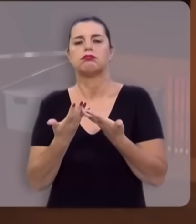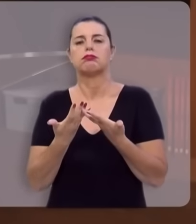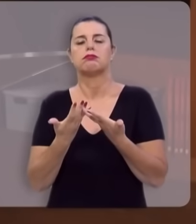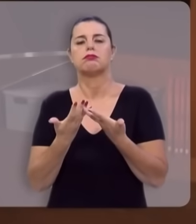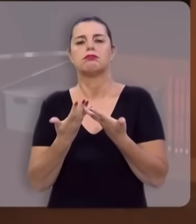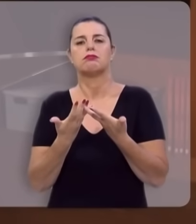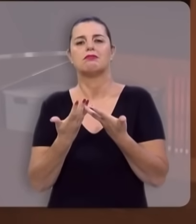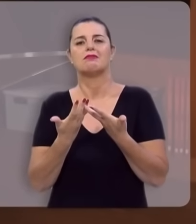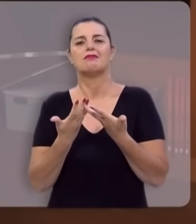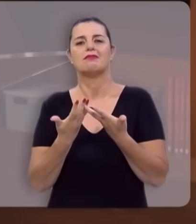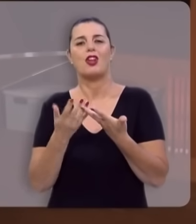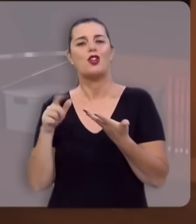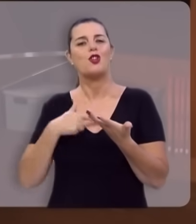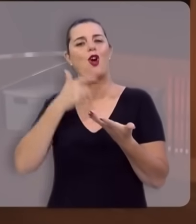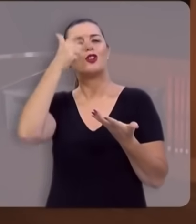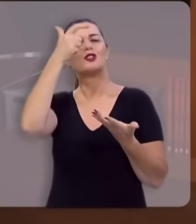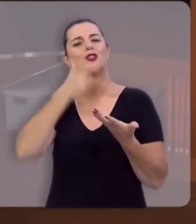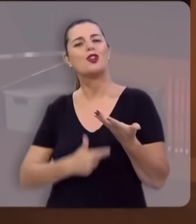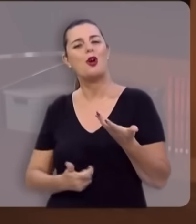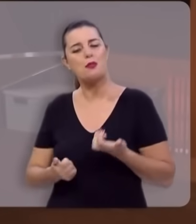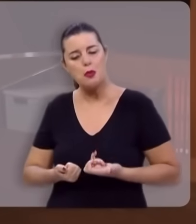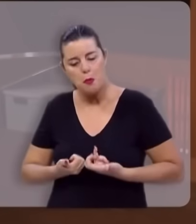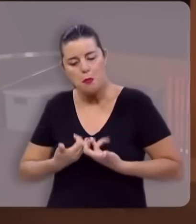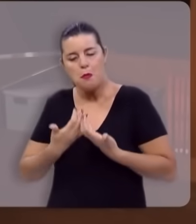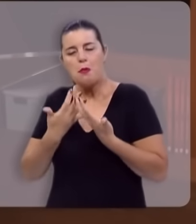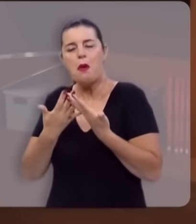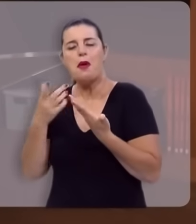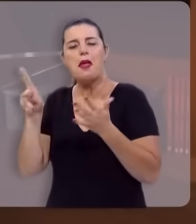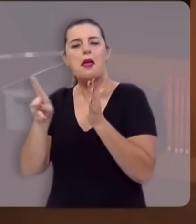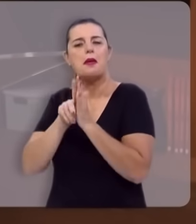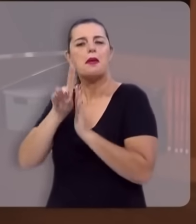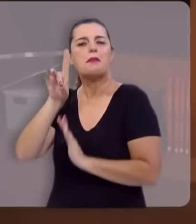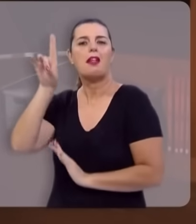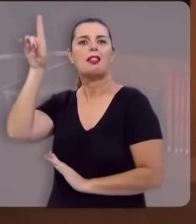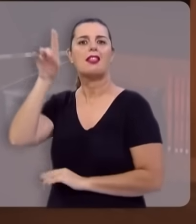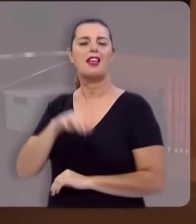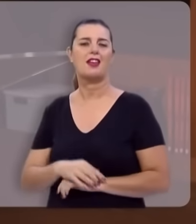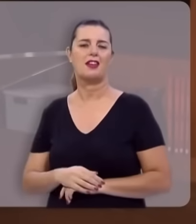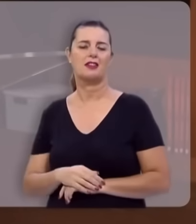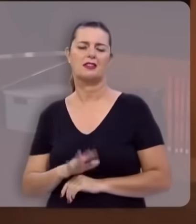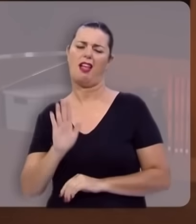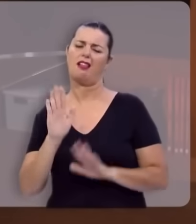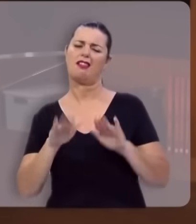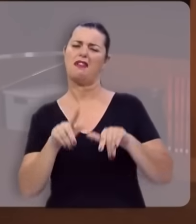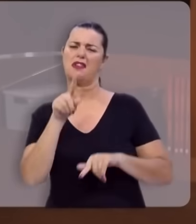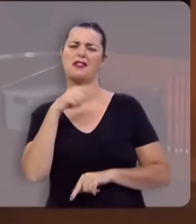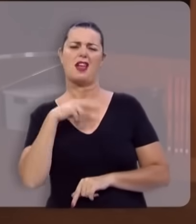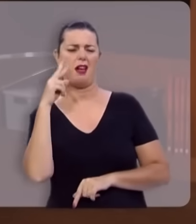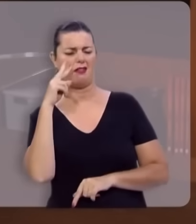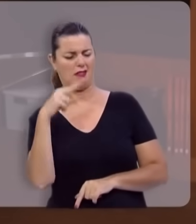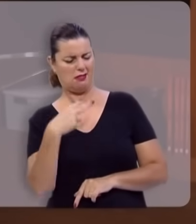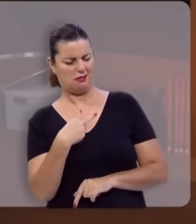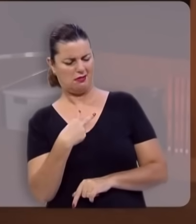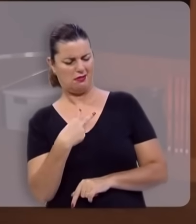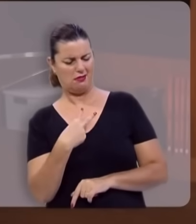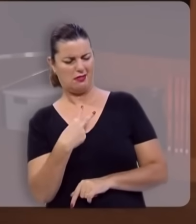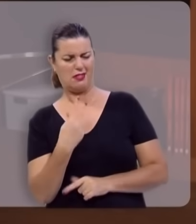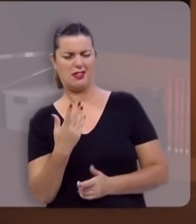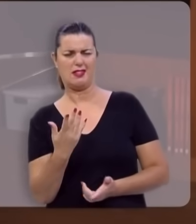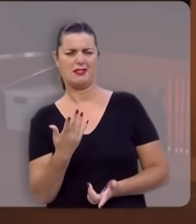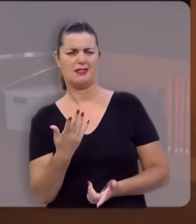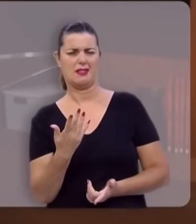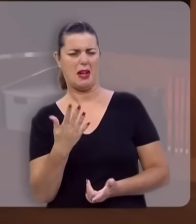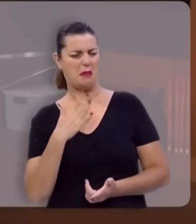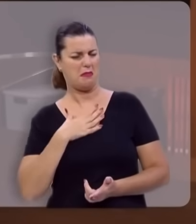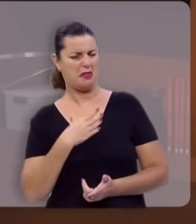palavra poema, nós somos o poema de Deus. Talvez você olhe para a sua vida agora e diga, assim, bom, mas